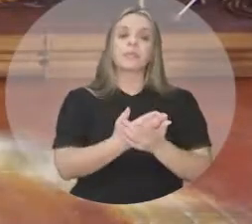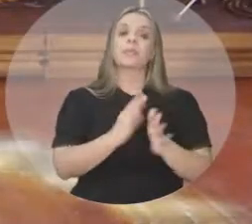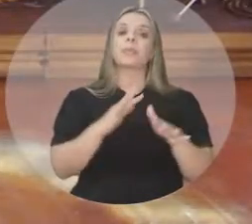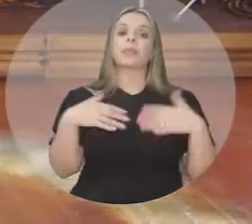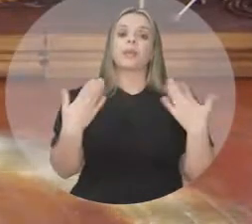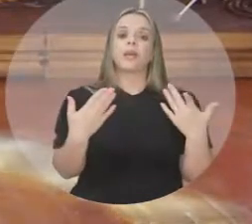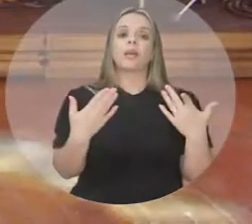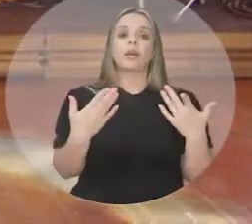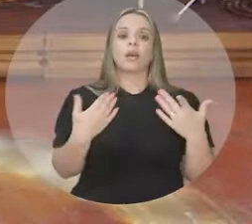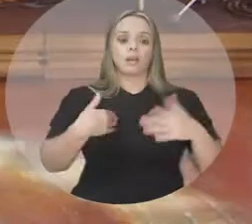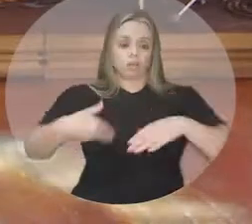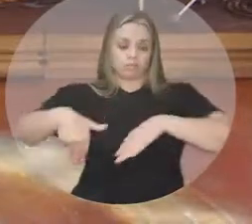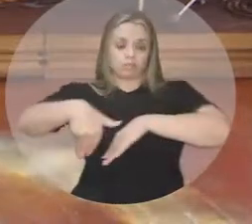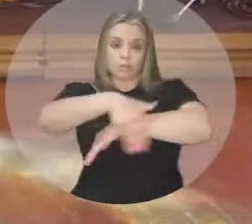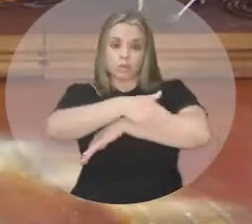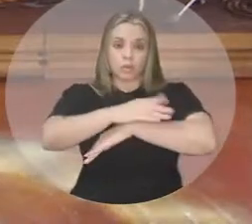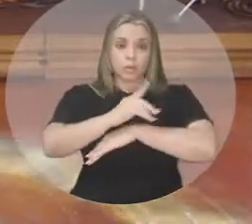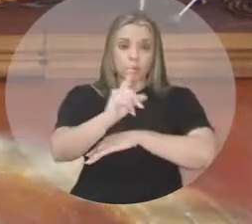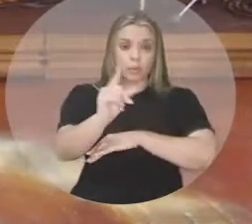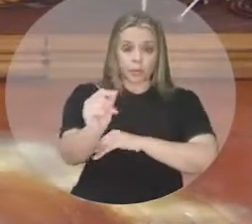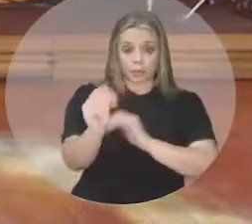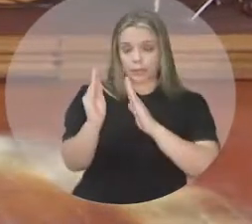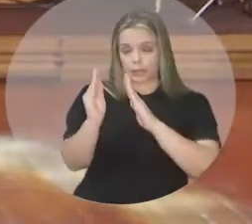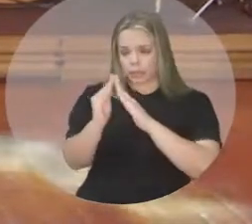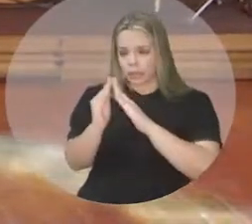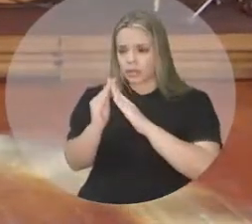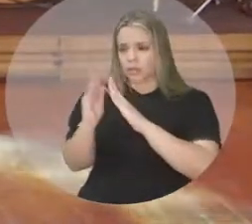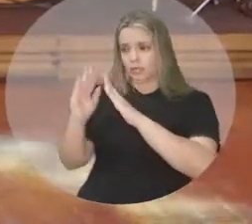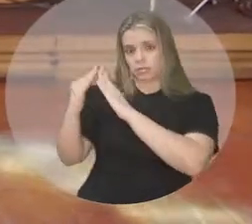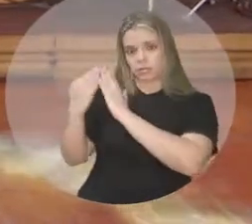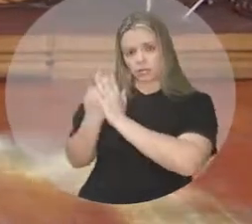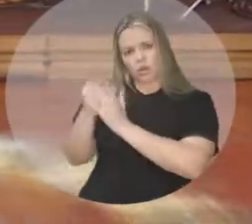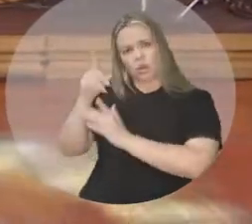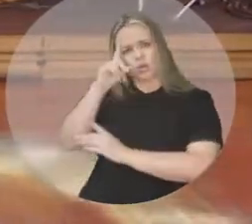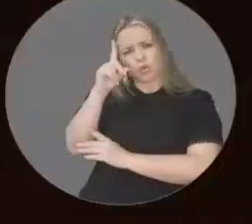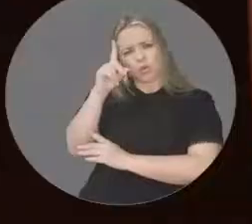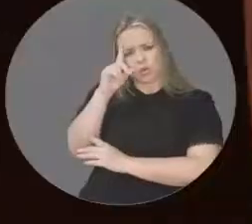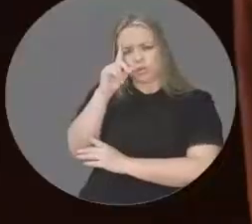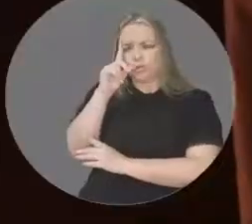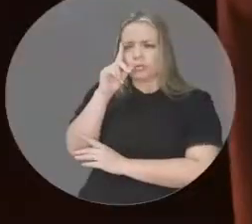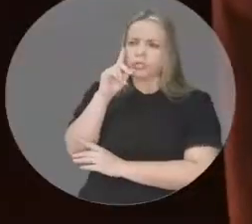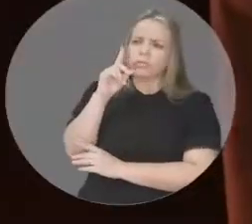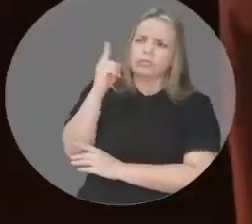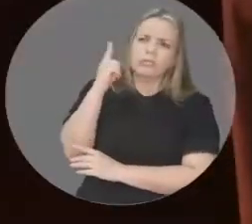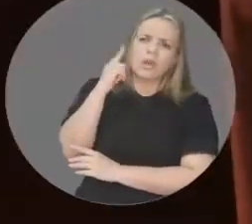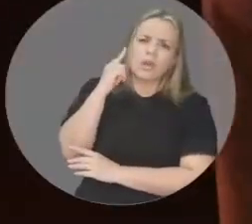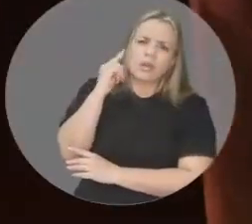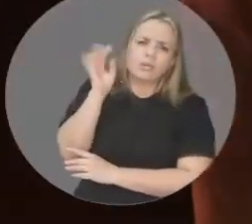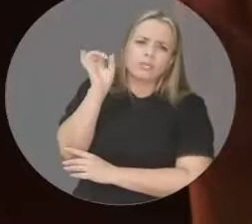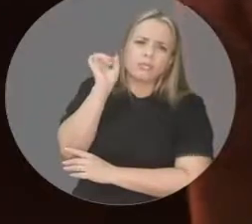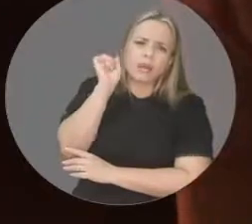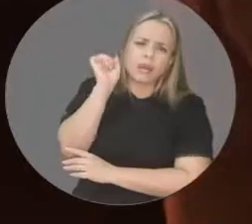mais de ambiência, mas no meio disso aqui tem um reversezão doidão.